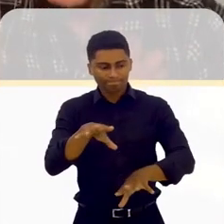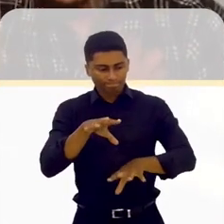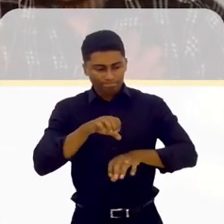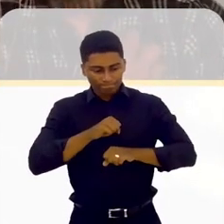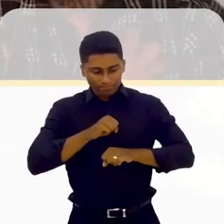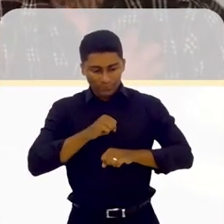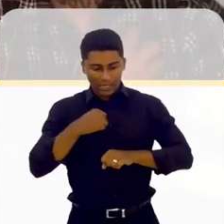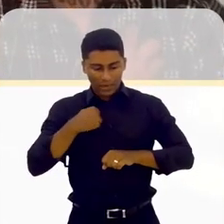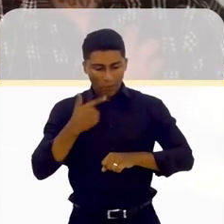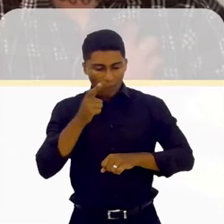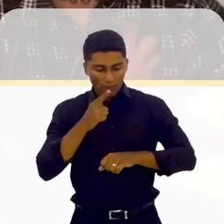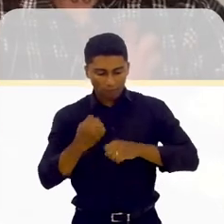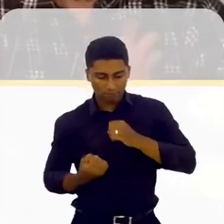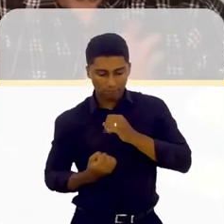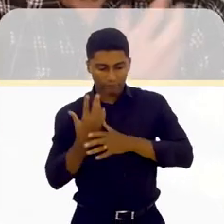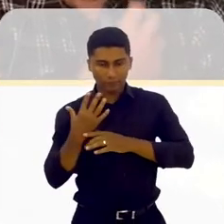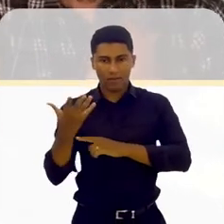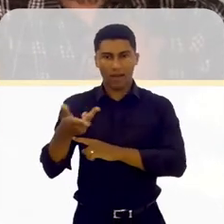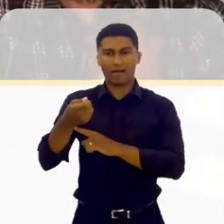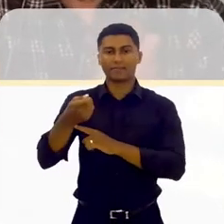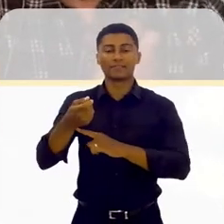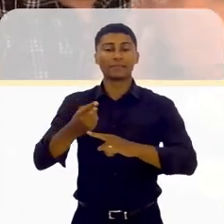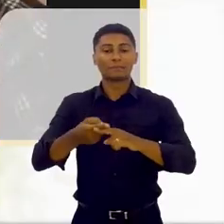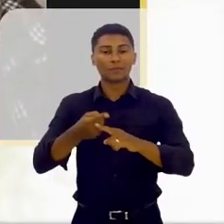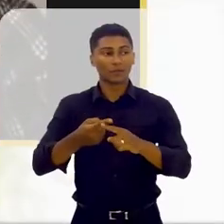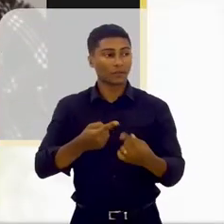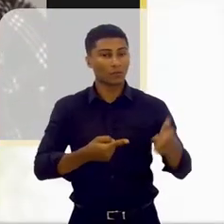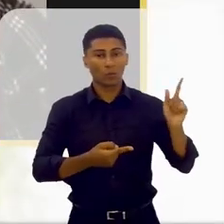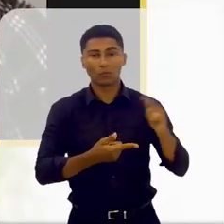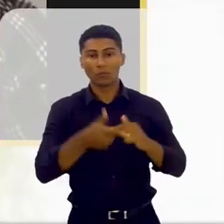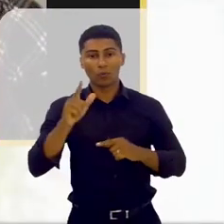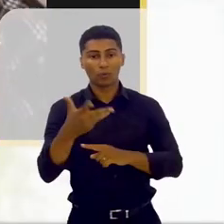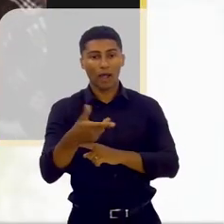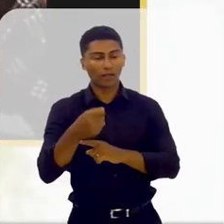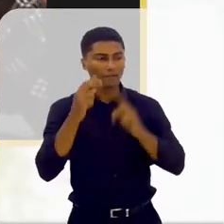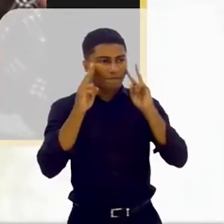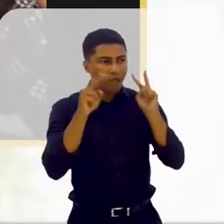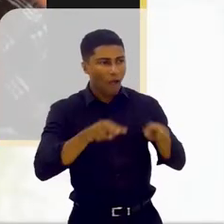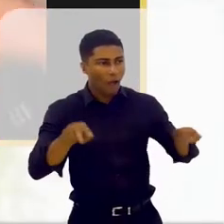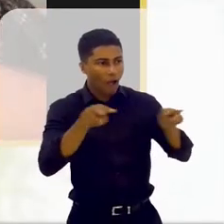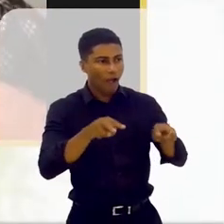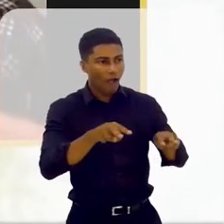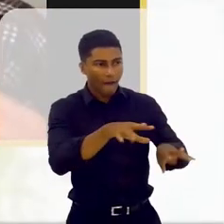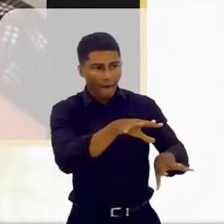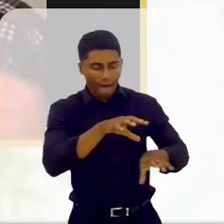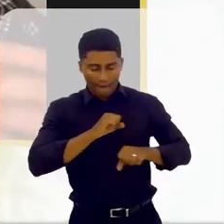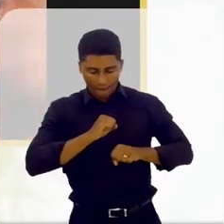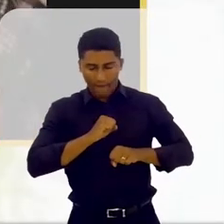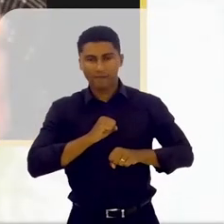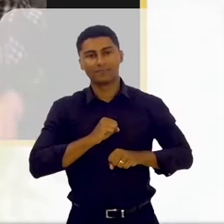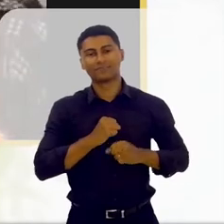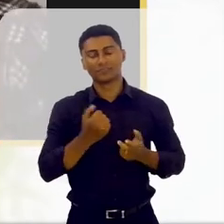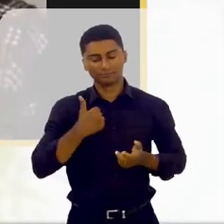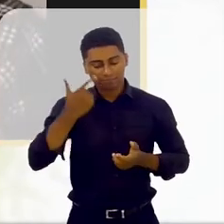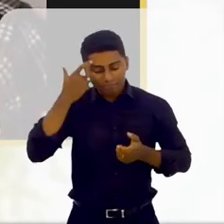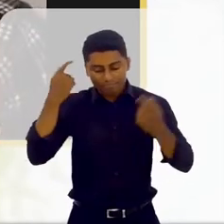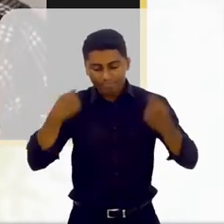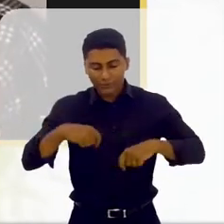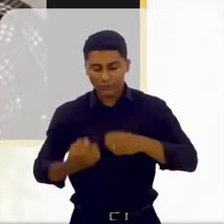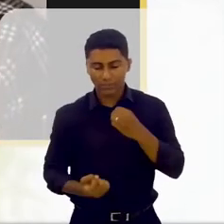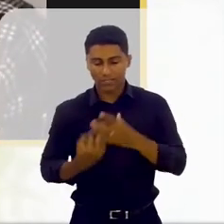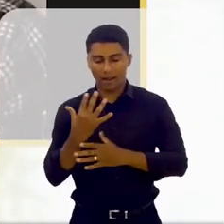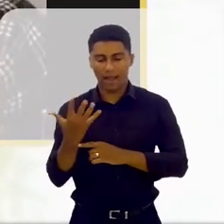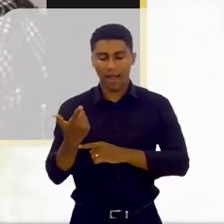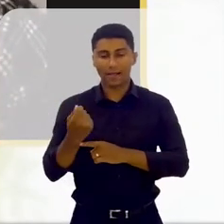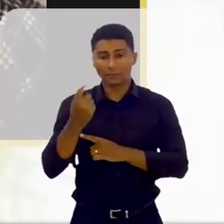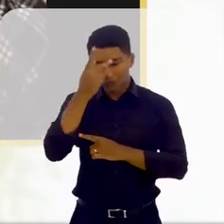minha própria arte, né? Porque eu fui inspirado também por outras artes. Aí eu penso assim, pô, eu tenho que criar uma arte que inspire outras